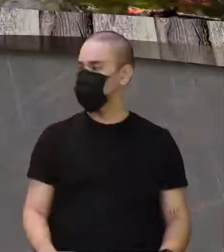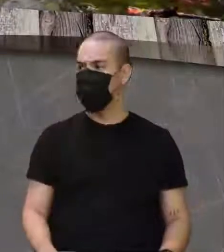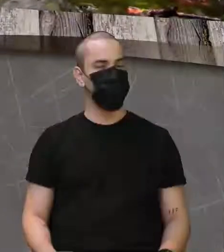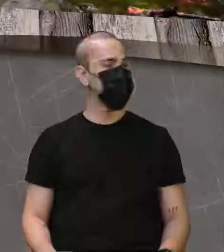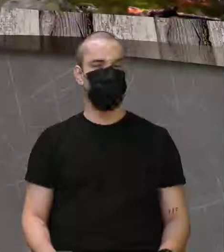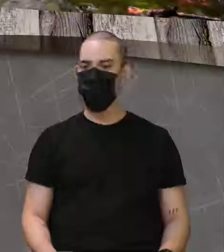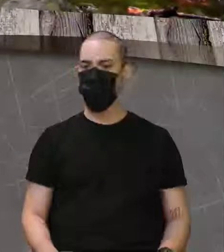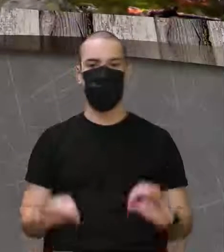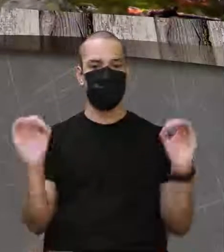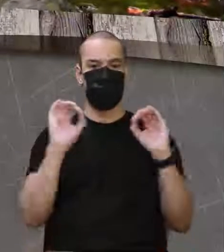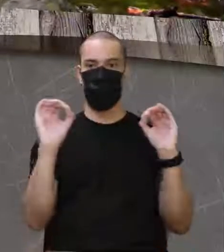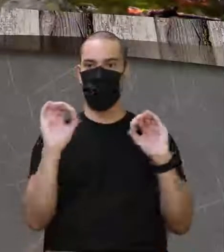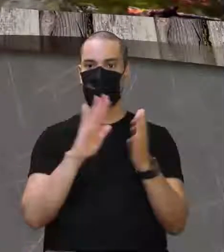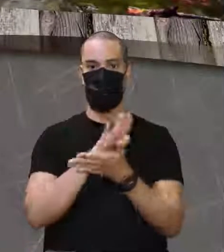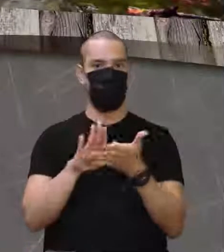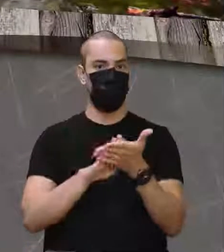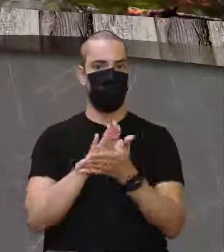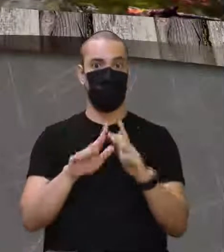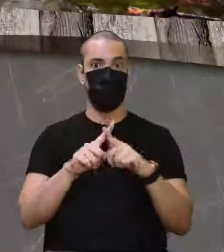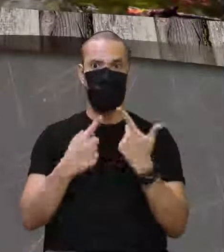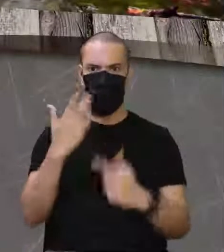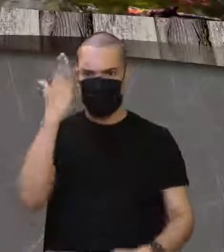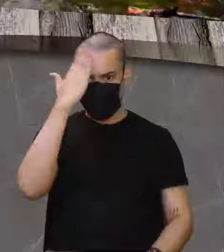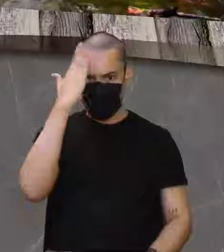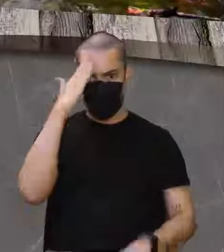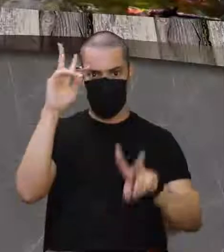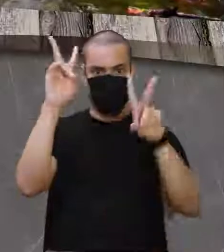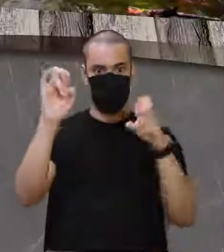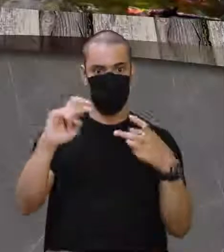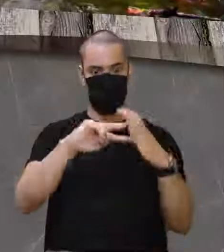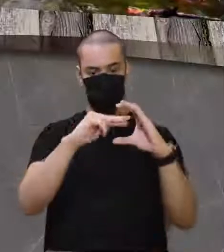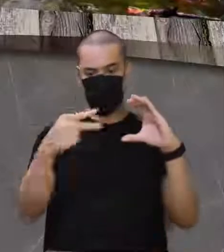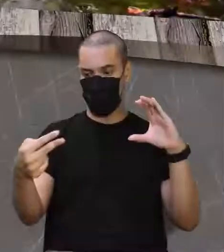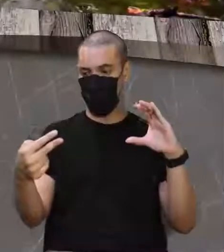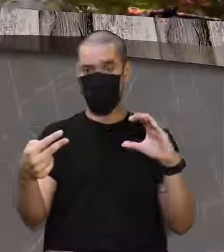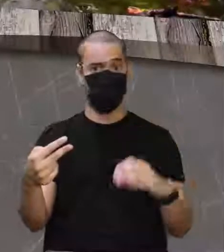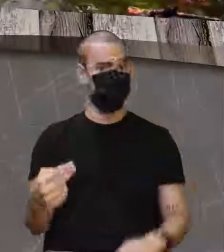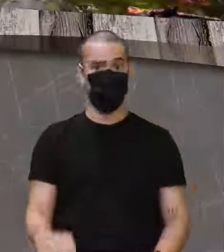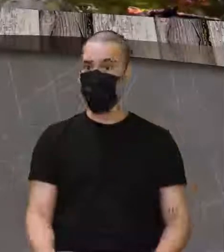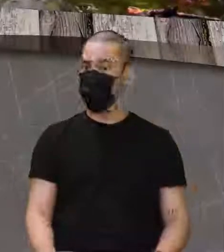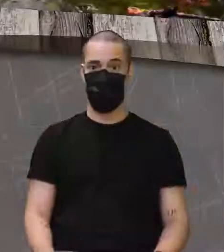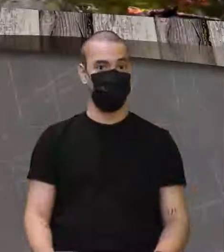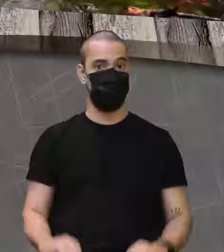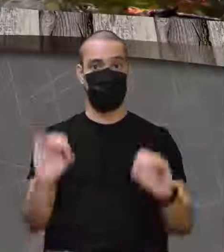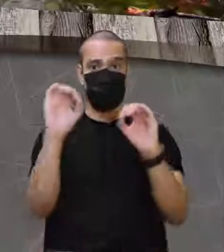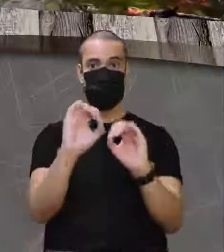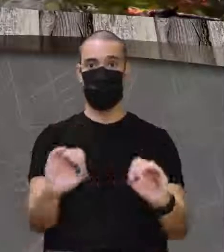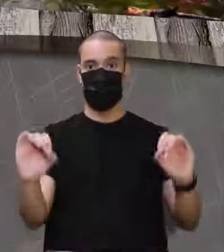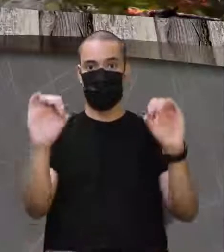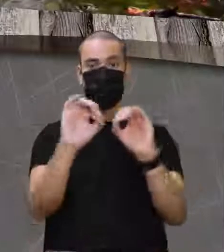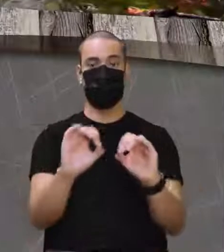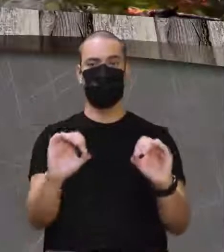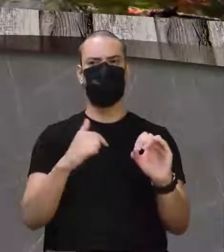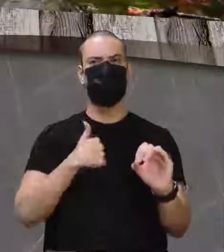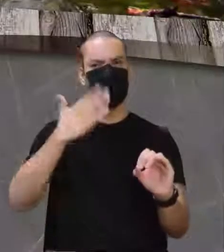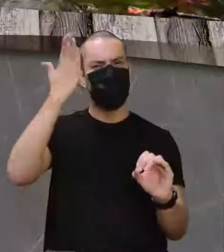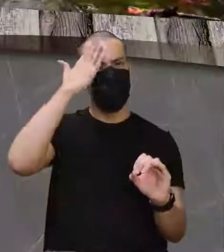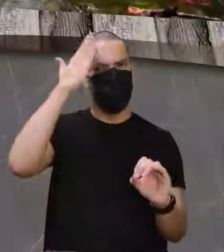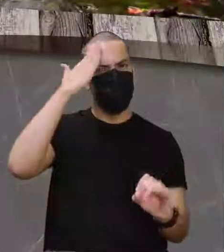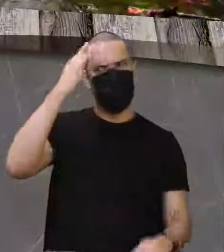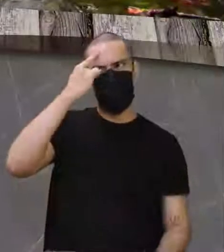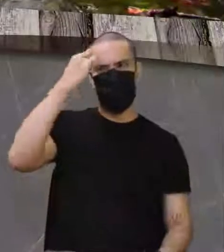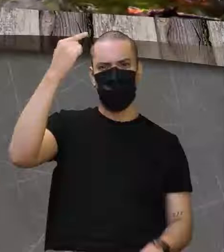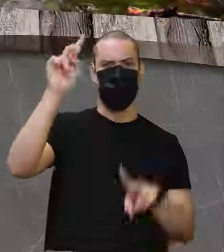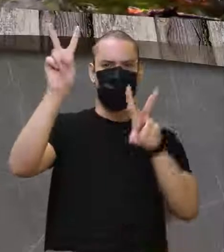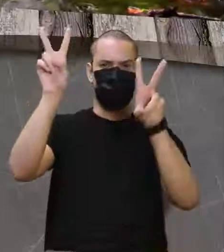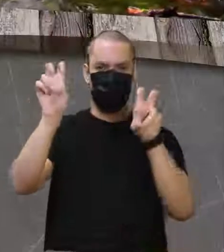Zero. Mendel sabia alguma coisa de gene? Zero. Gene tinha alguma ideia nessa